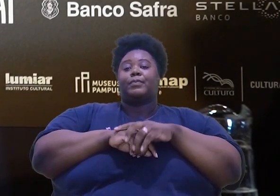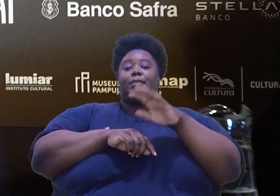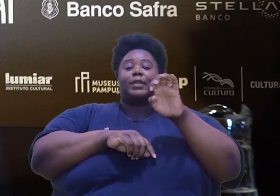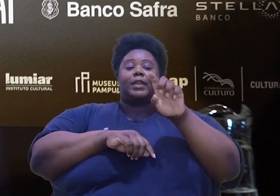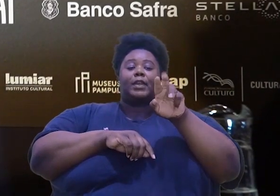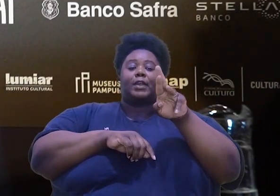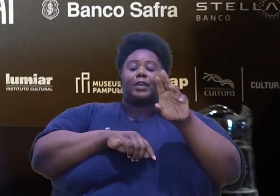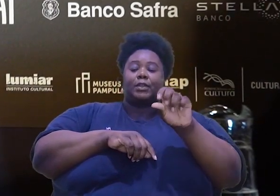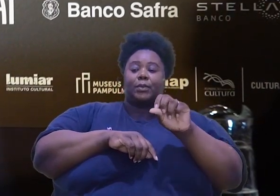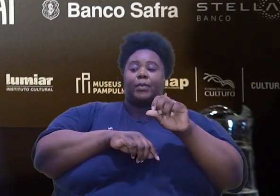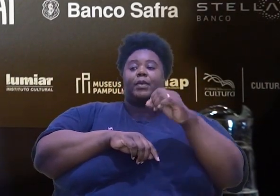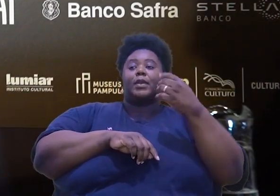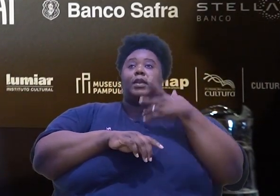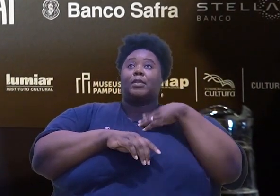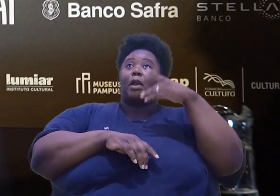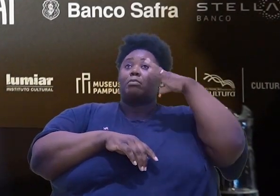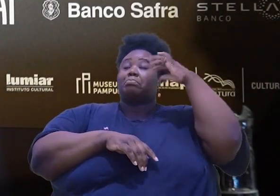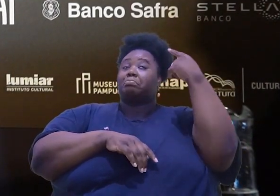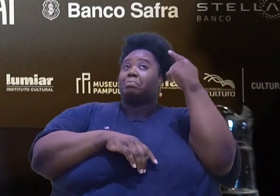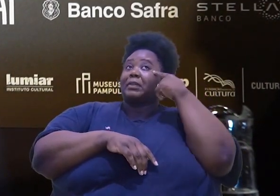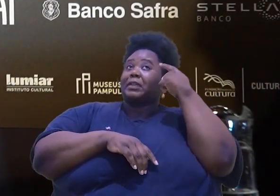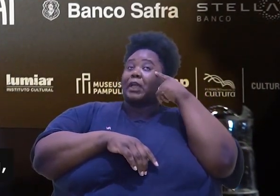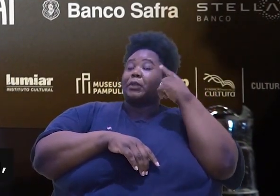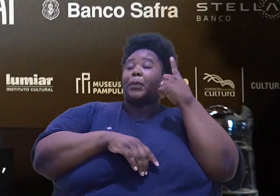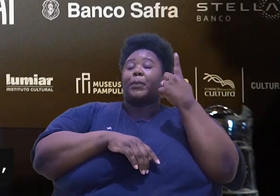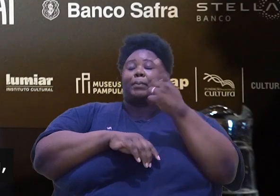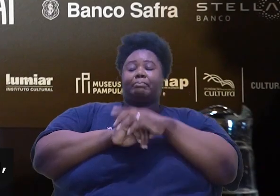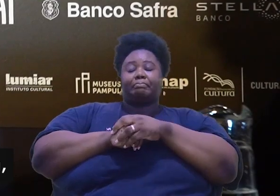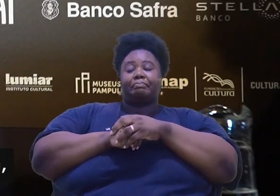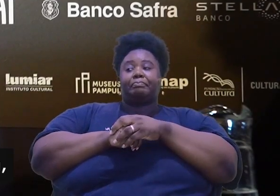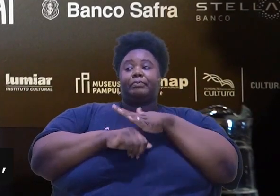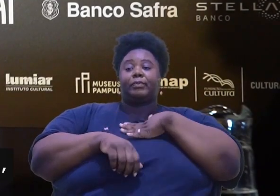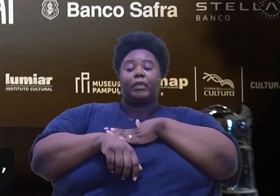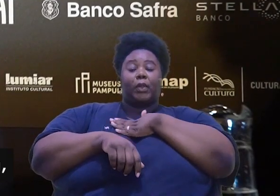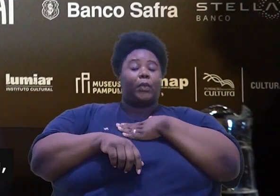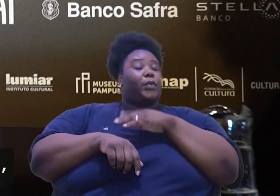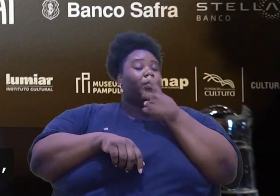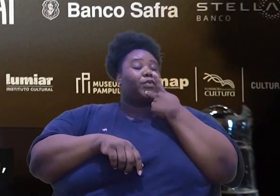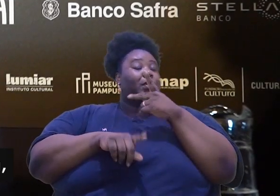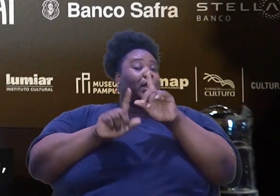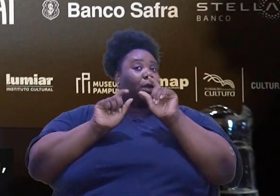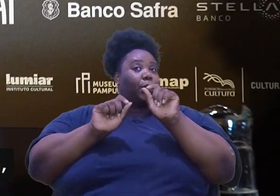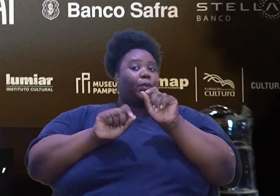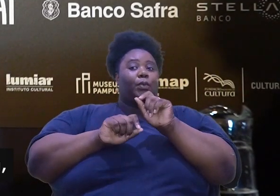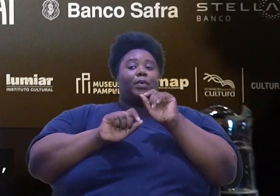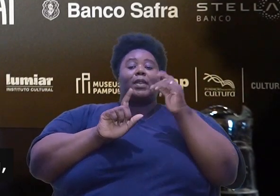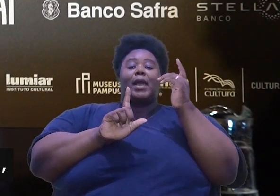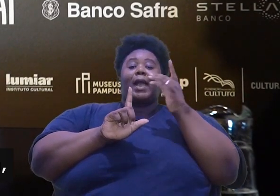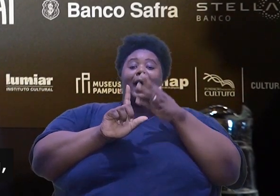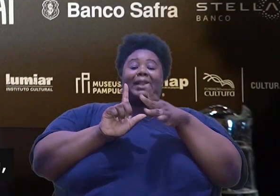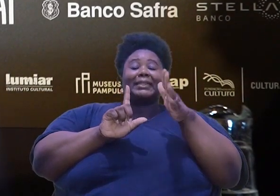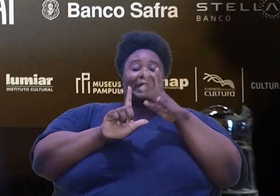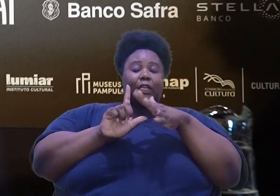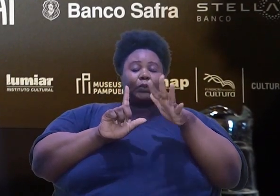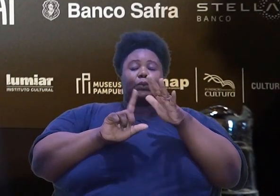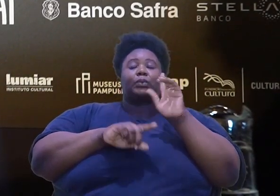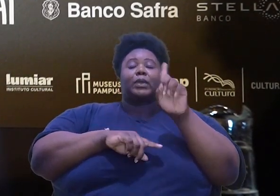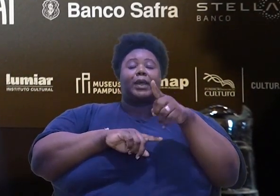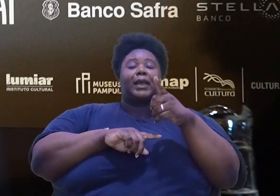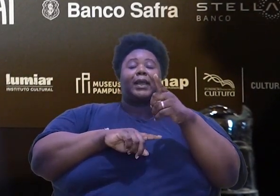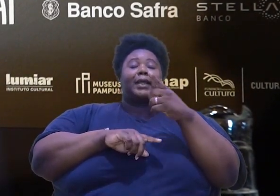né? Grande pensador mineiro. Então, eu gosto de dizer que a literatura ela